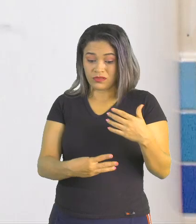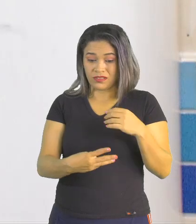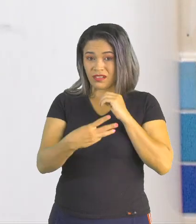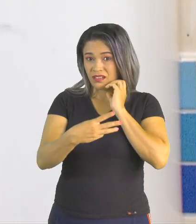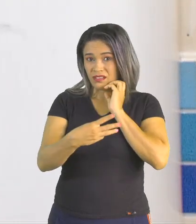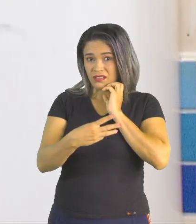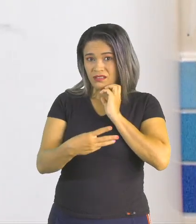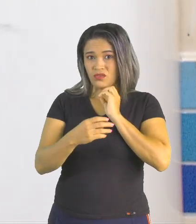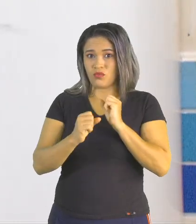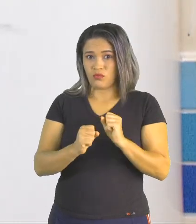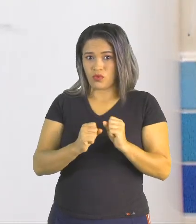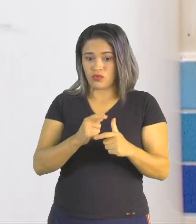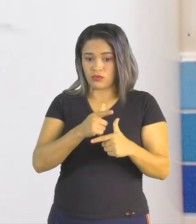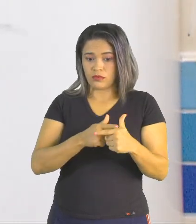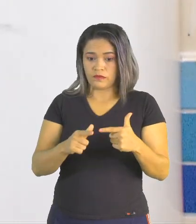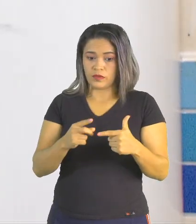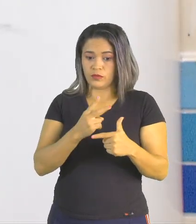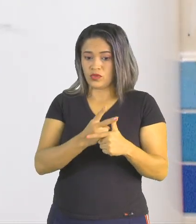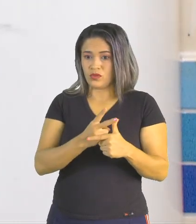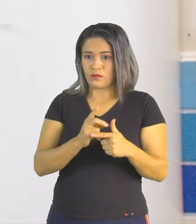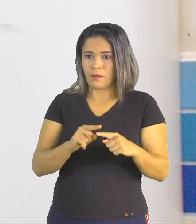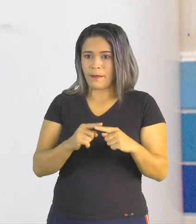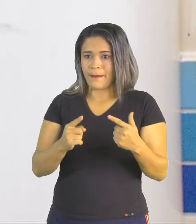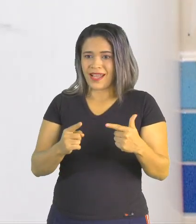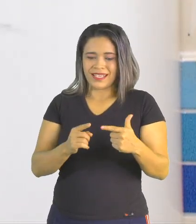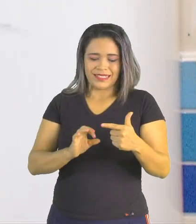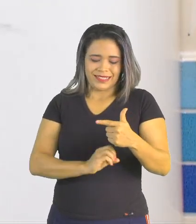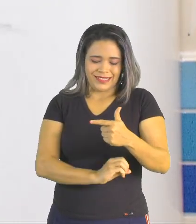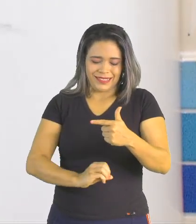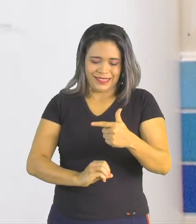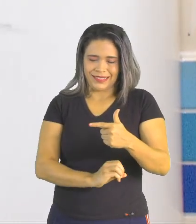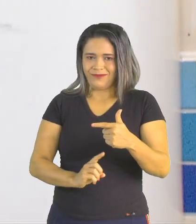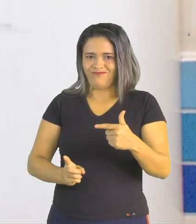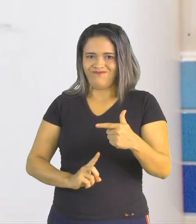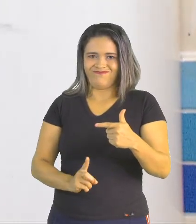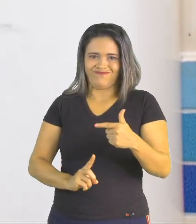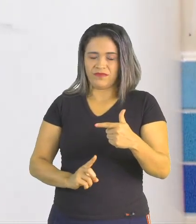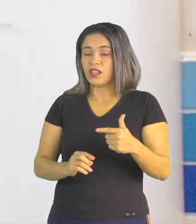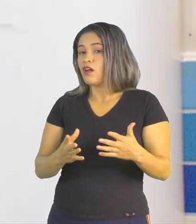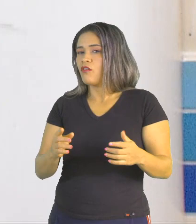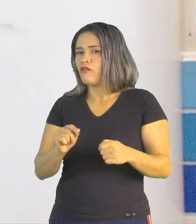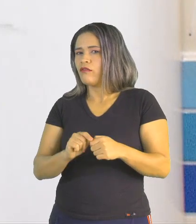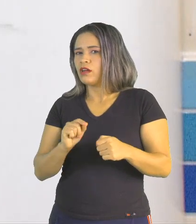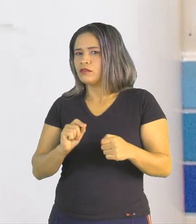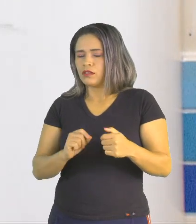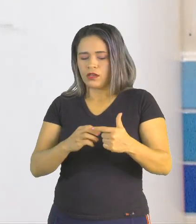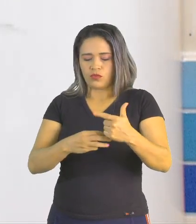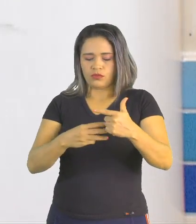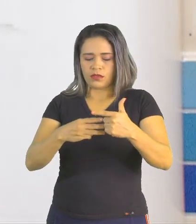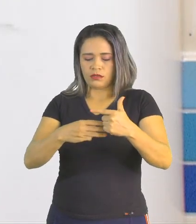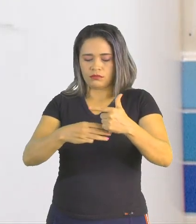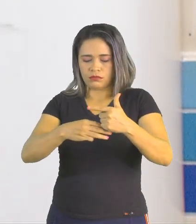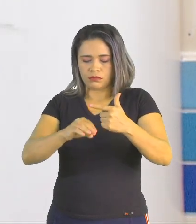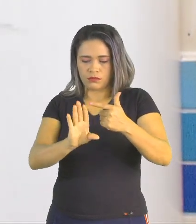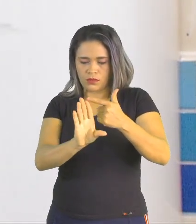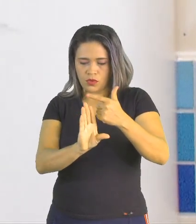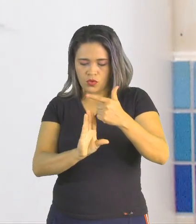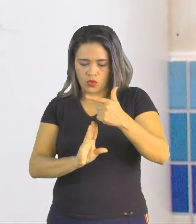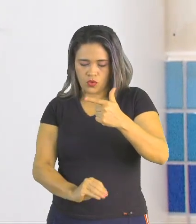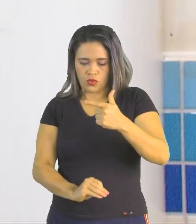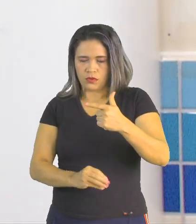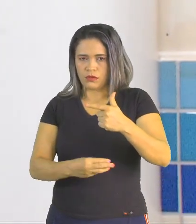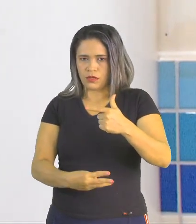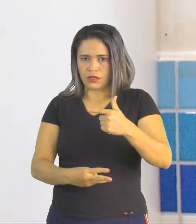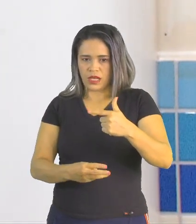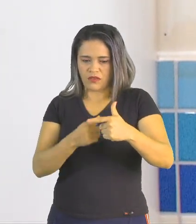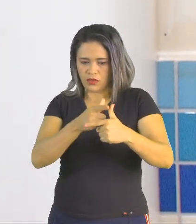eu posso dividir por 2, mas não dá uma conta exata. O que eu faço, então? Eu abaixo o 3. Eu não vou dividir o 3